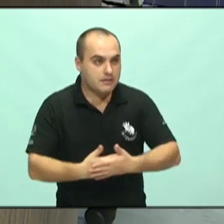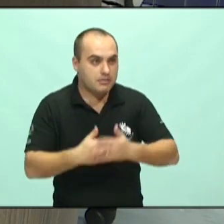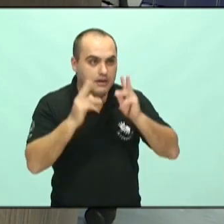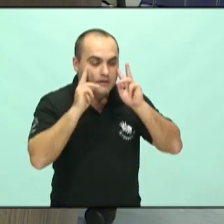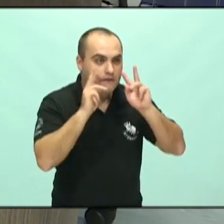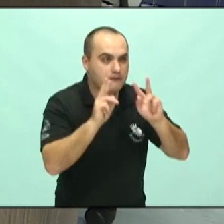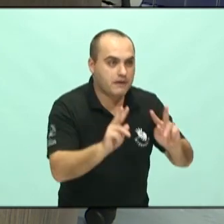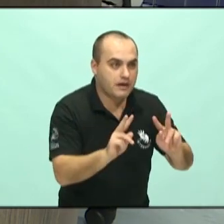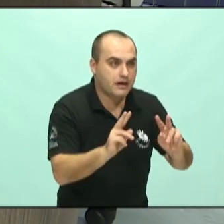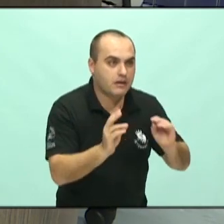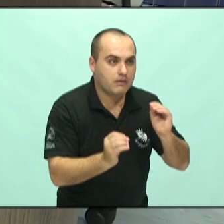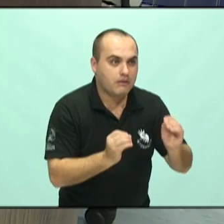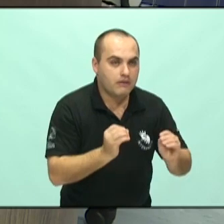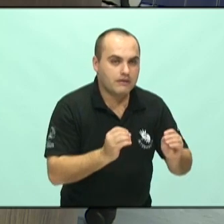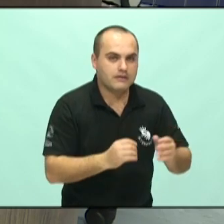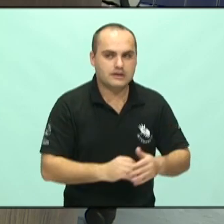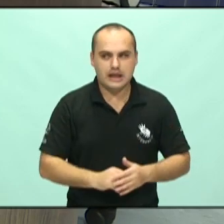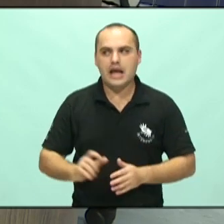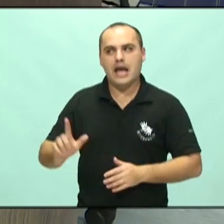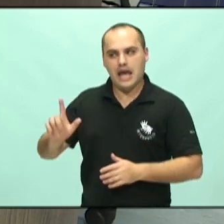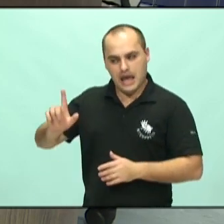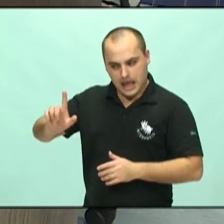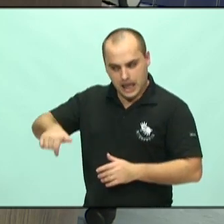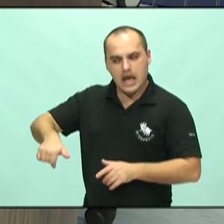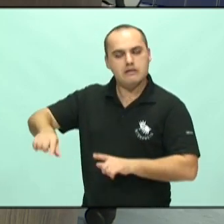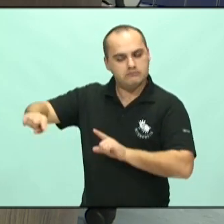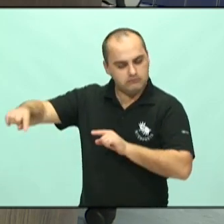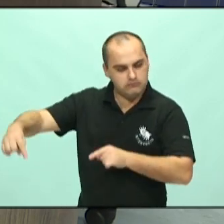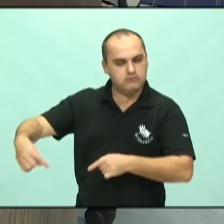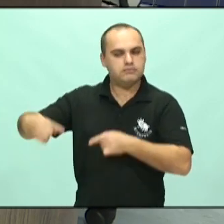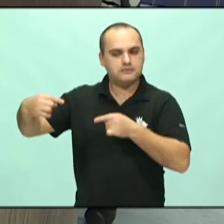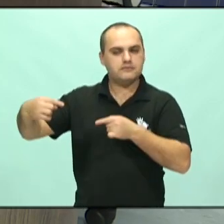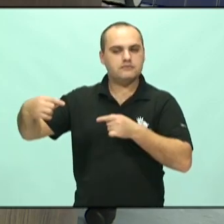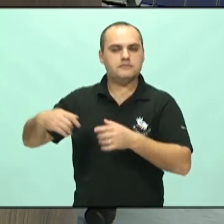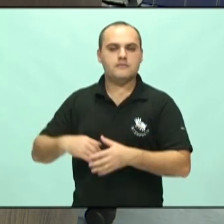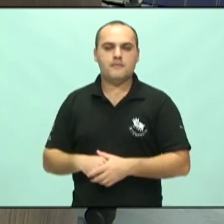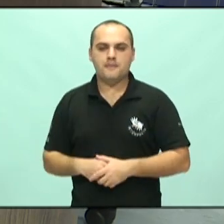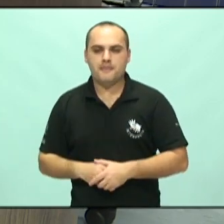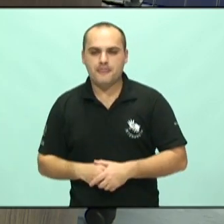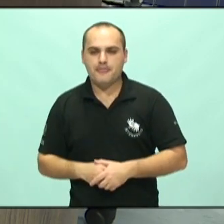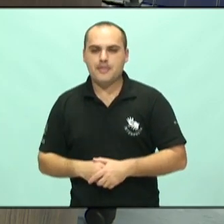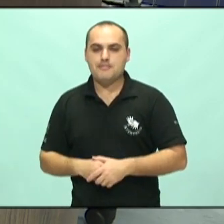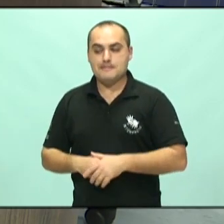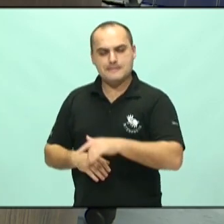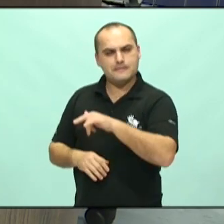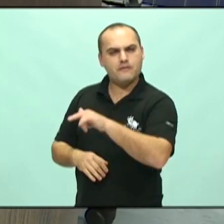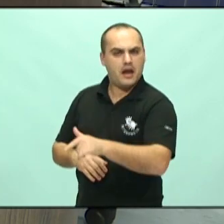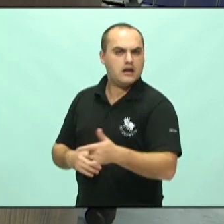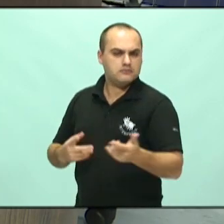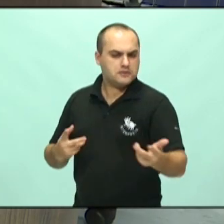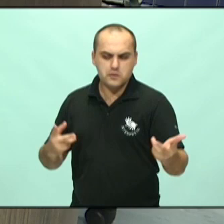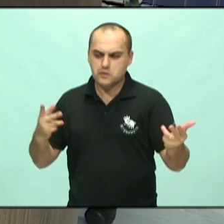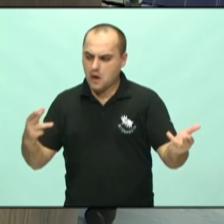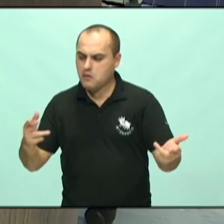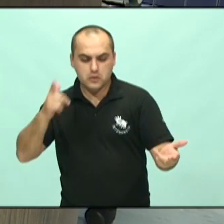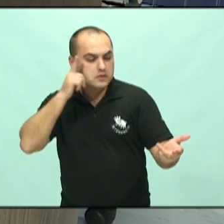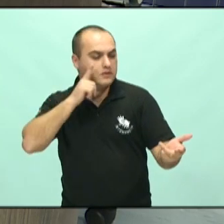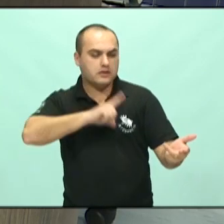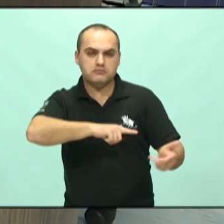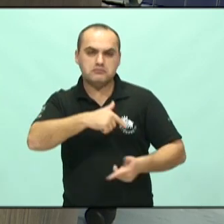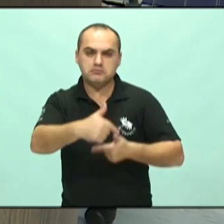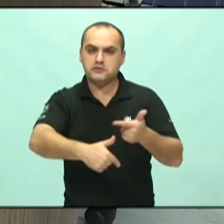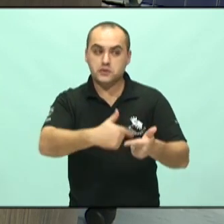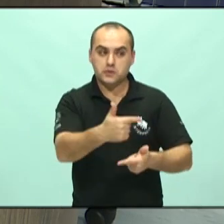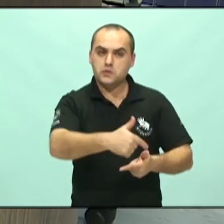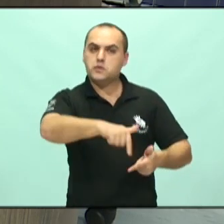desafio. Porque, na verdade, em termos de construção, ele não é diferente de construir qualquer outro espetáculo. O